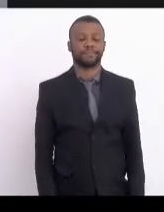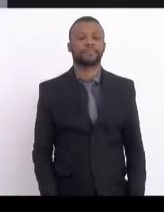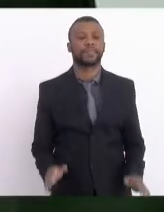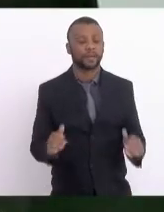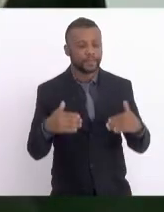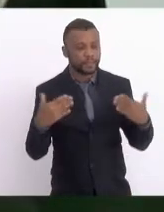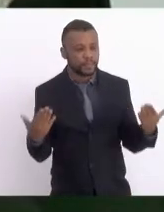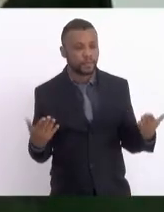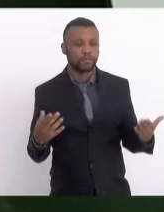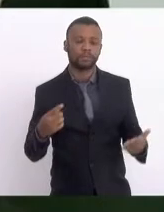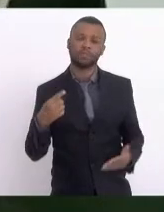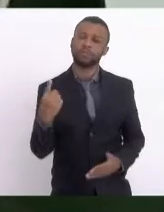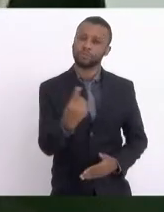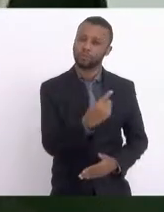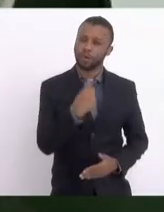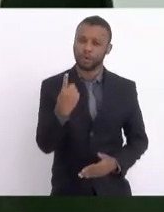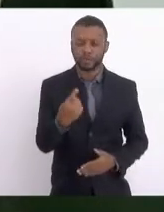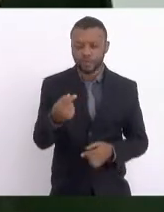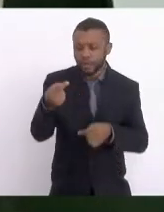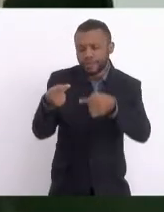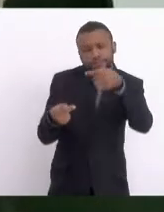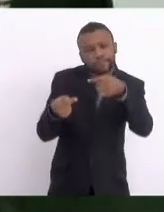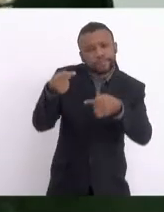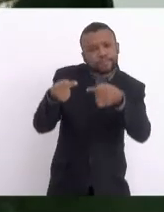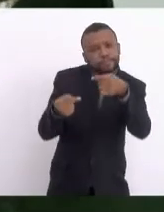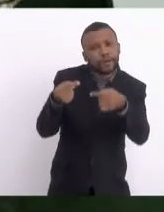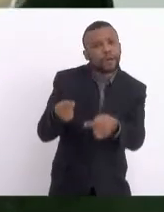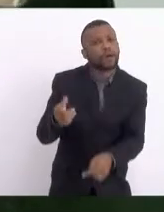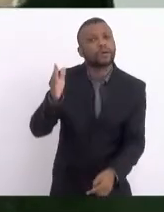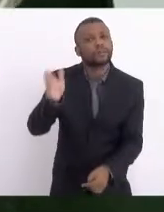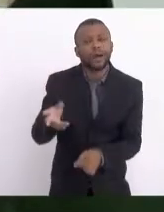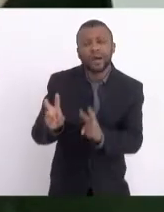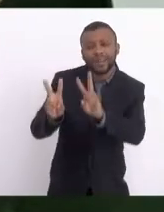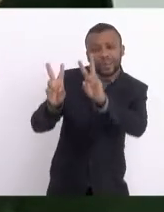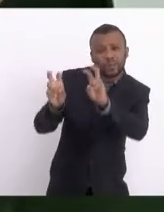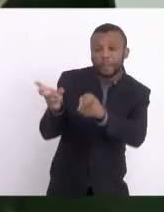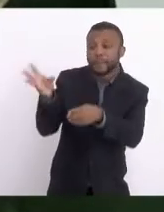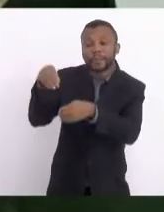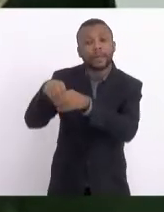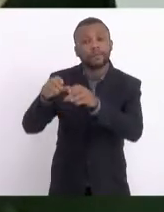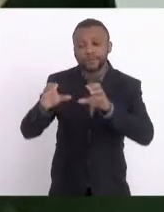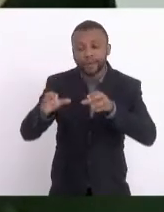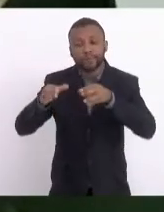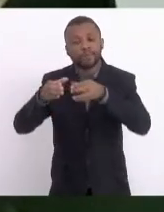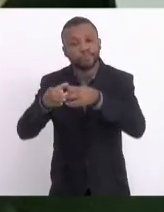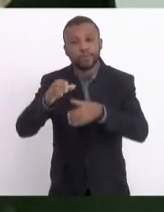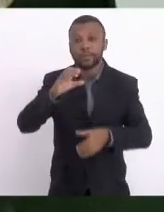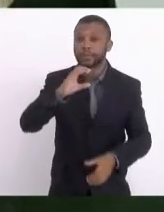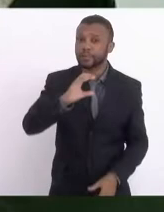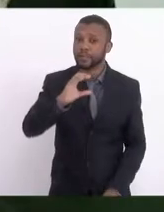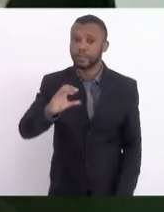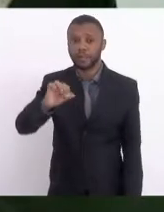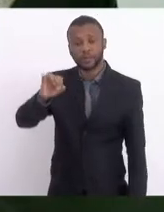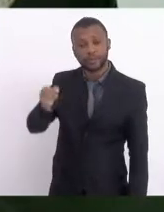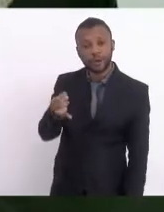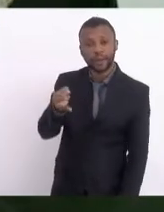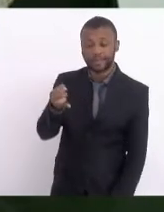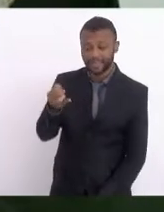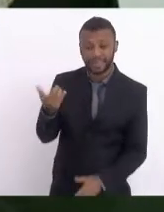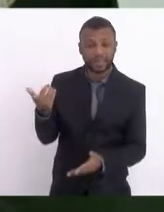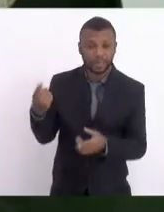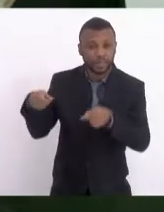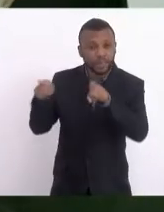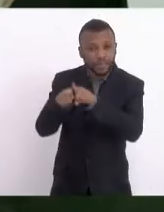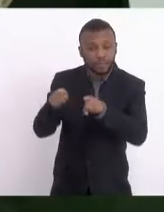a gente já tem discutido essa questão na CCJ e até lá na Comissão